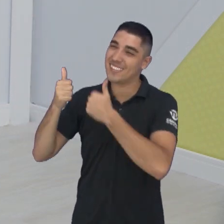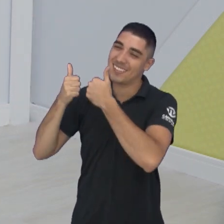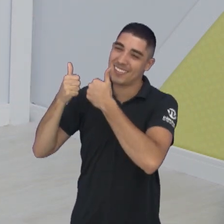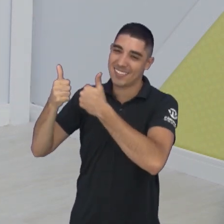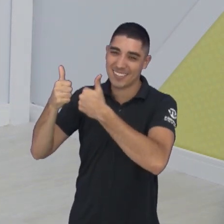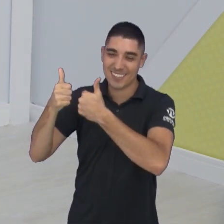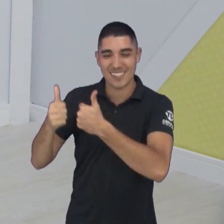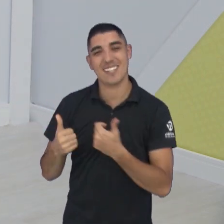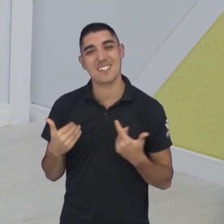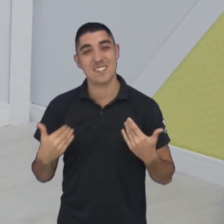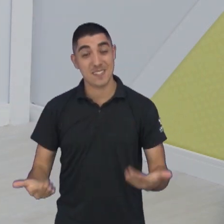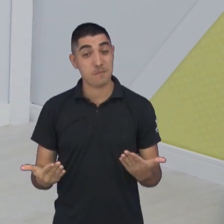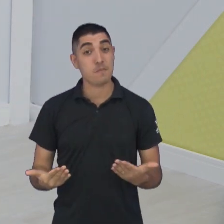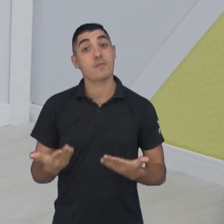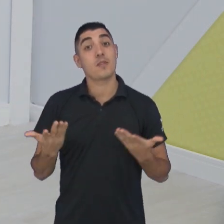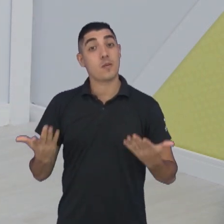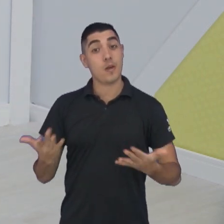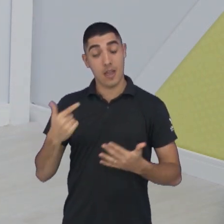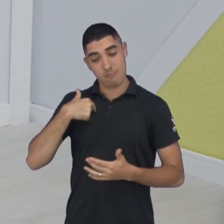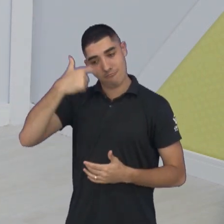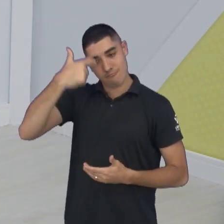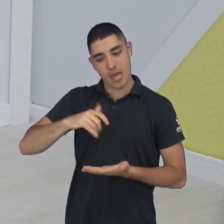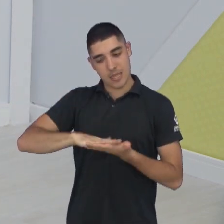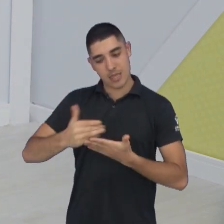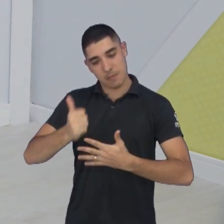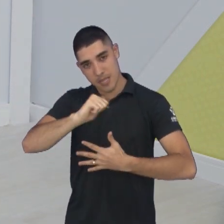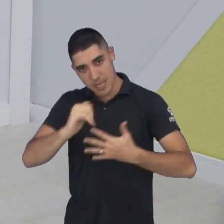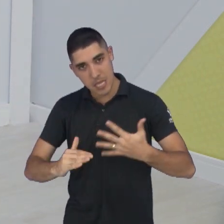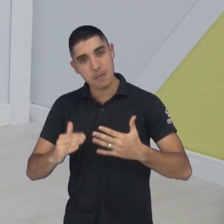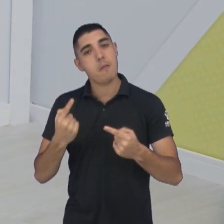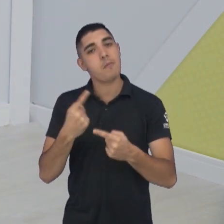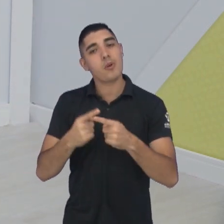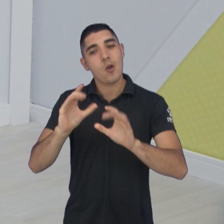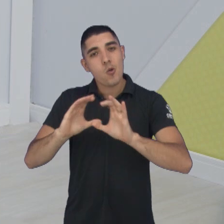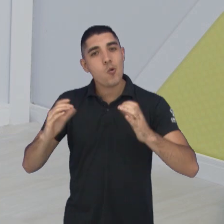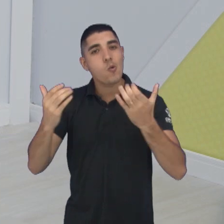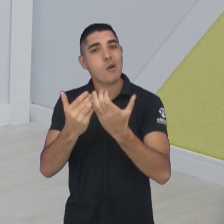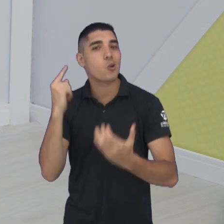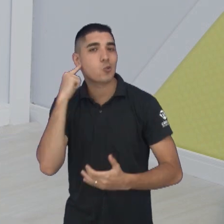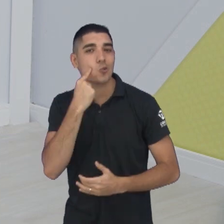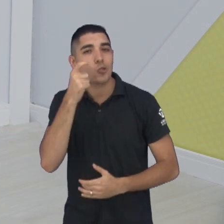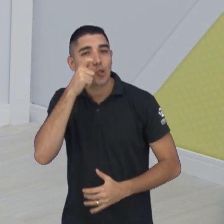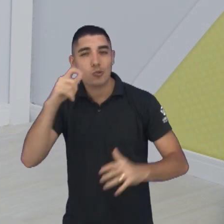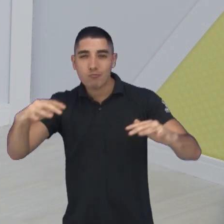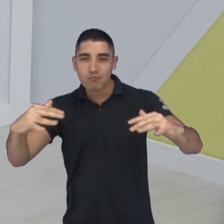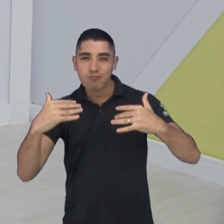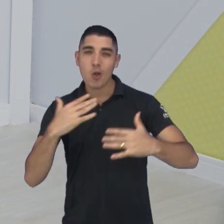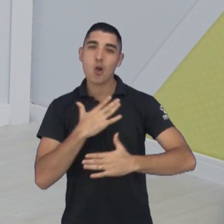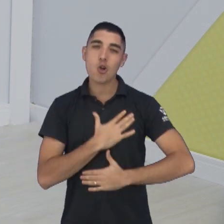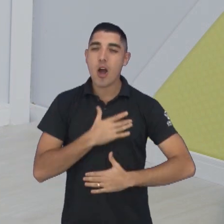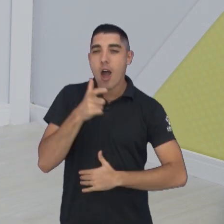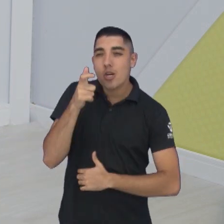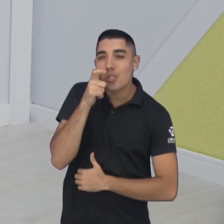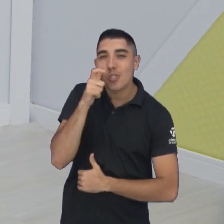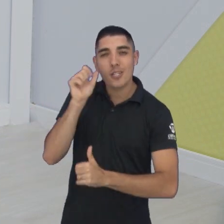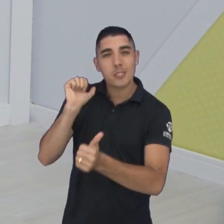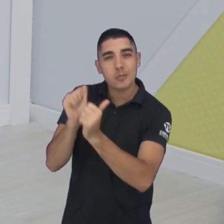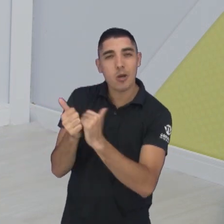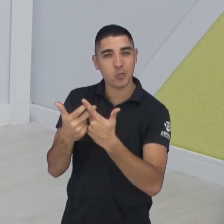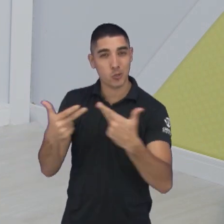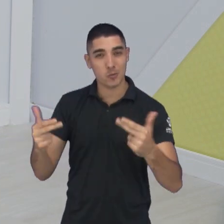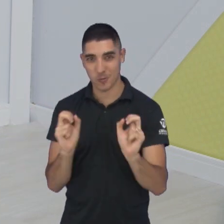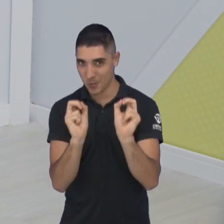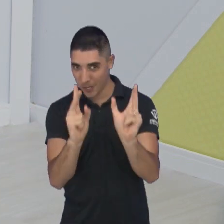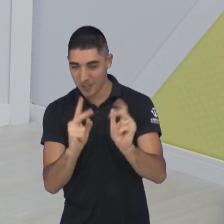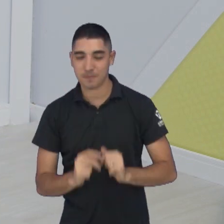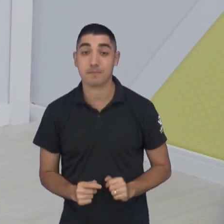Aê, Luizão! Luizão que sempre leva a informação para a comunidade surda que acompanha o Hora do Esporte, que gosta do esporte aqui de São José, tá certo?